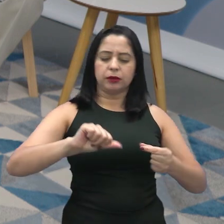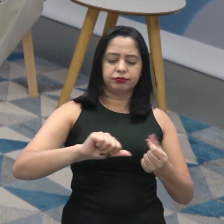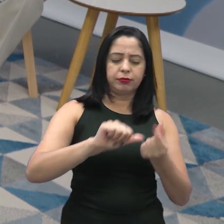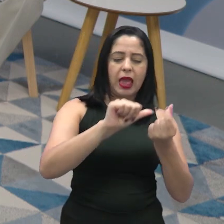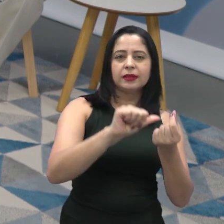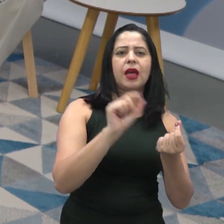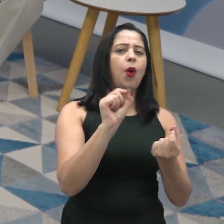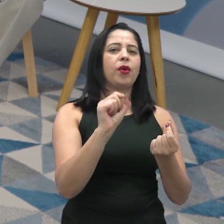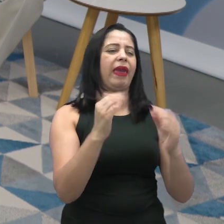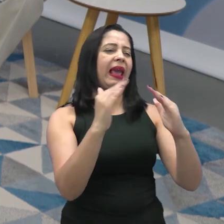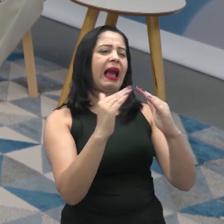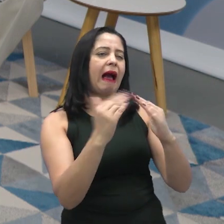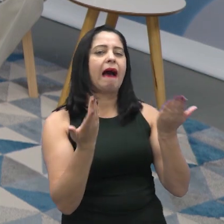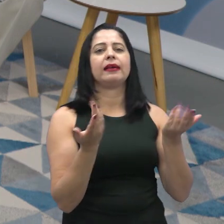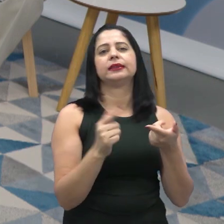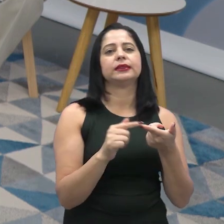né, dos imóveis,